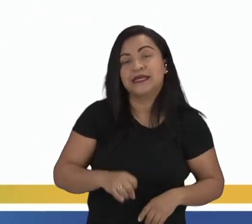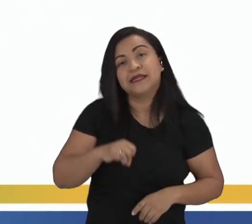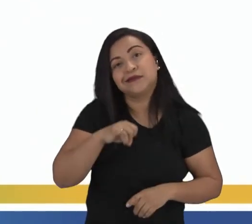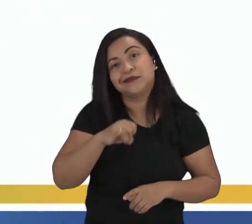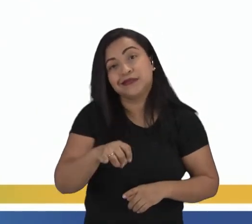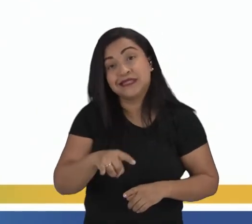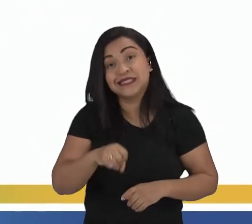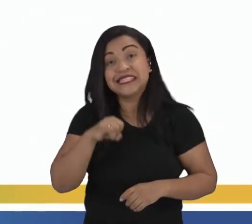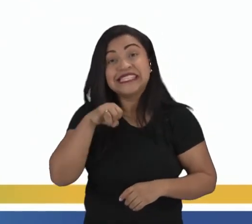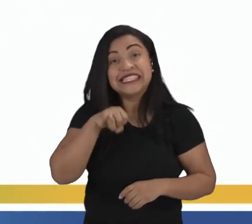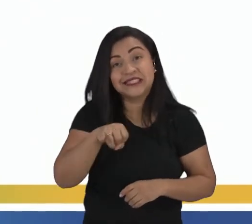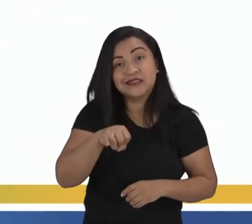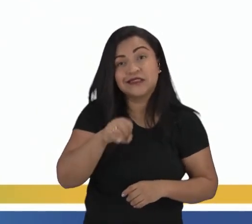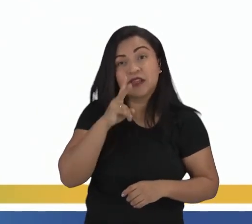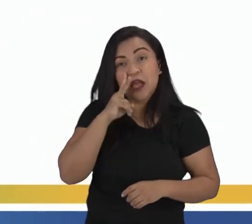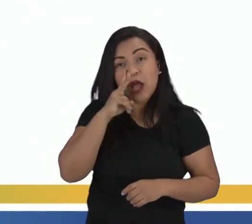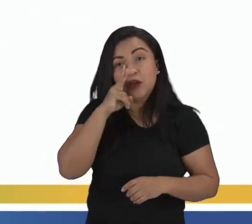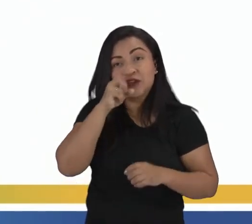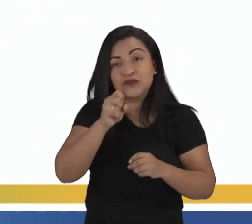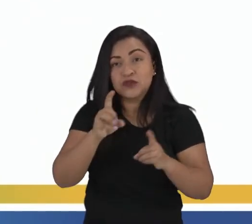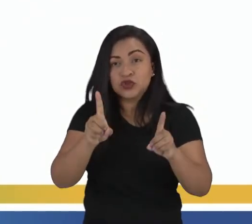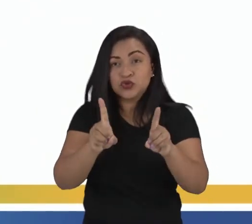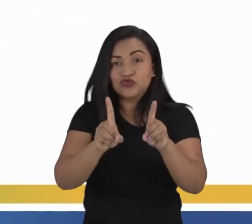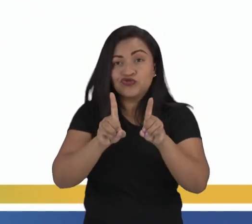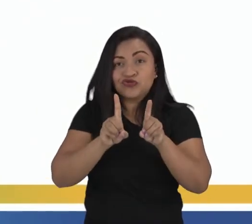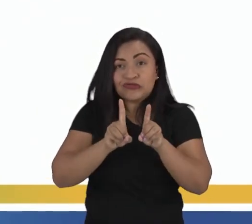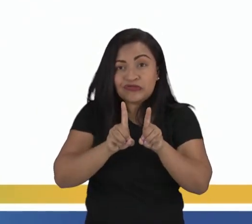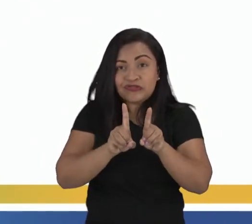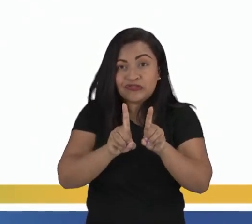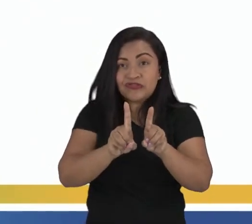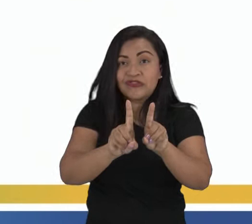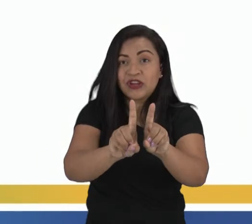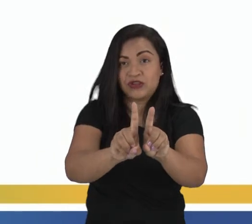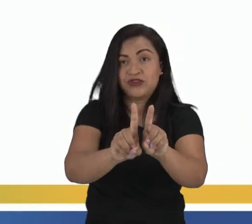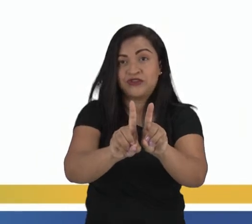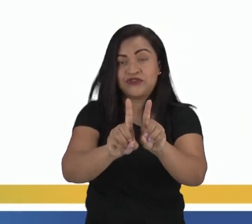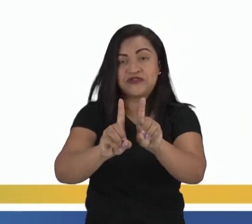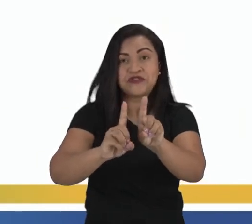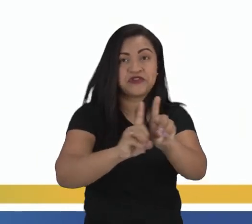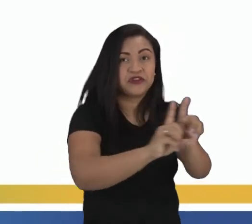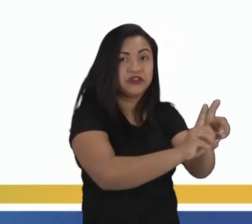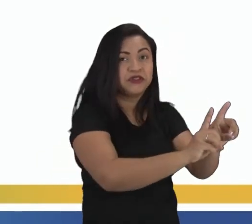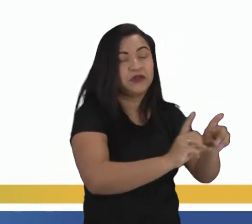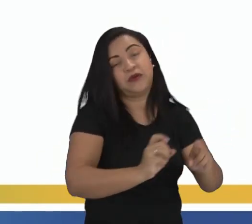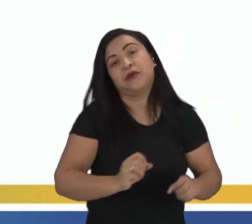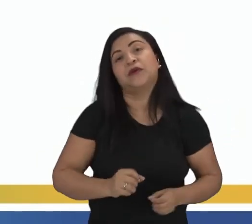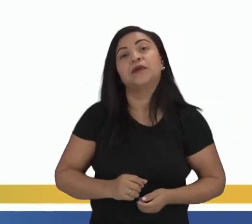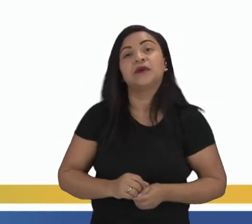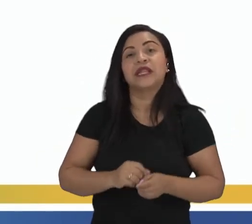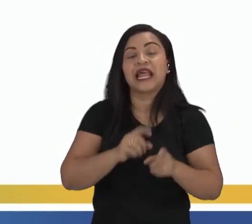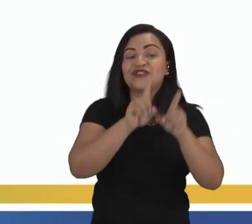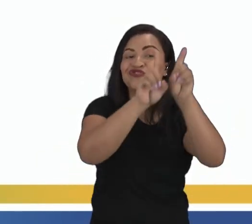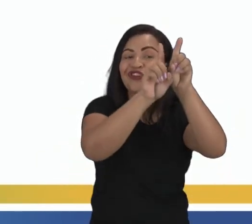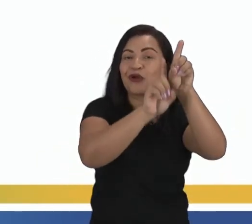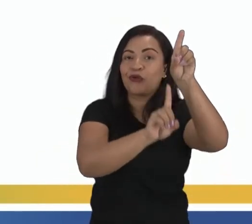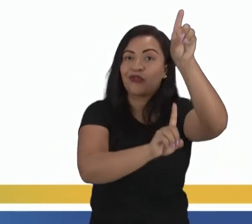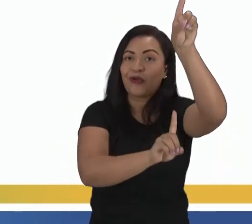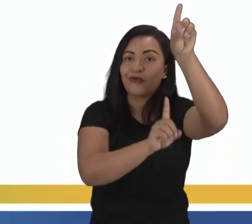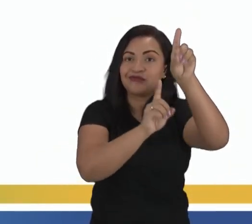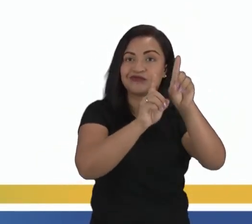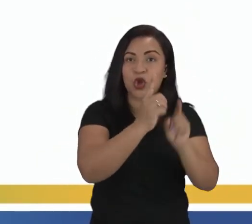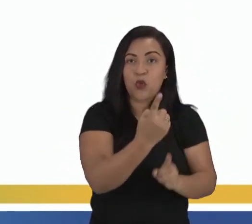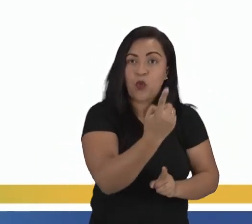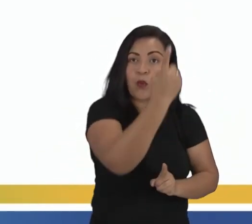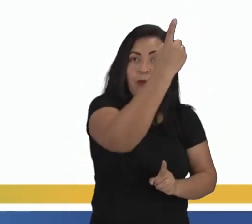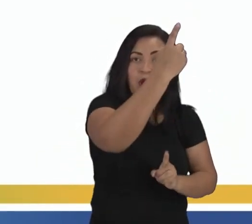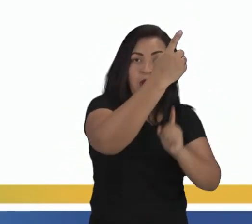forças não estiverem na direção desses eixos, quer dizer, para forças aplicadas na diagonal. então vale a